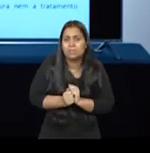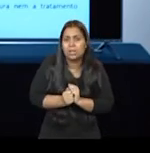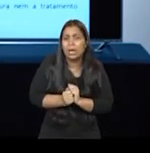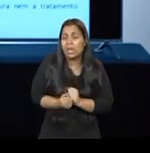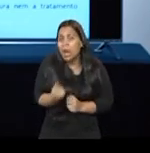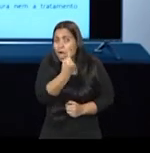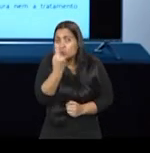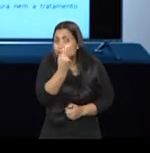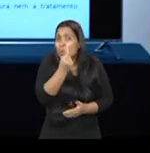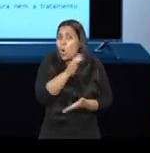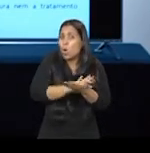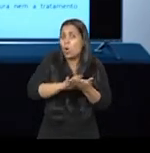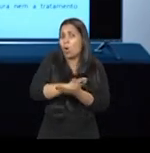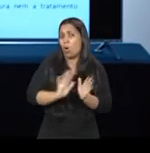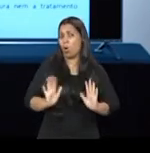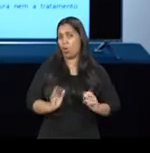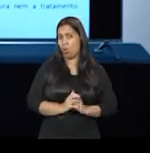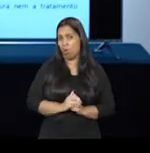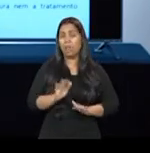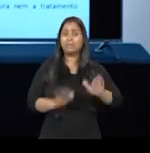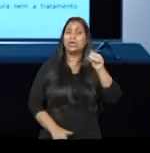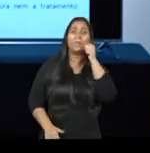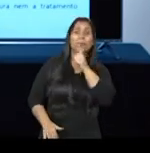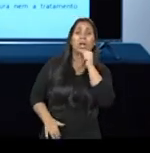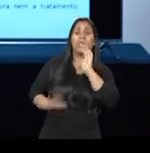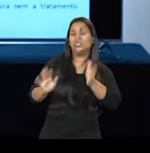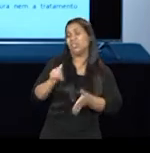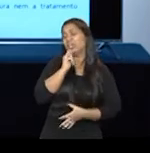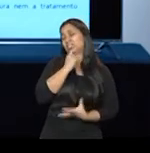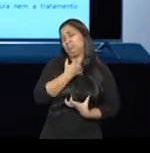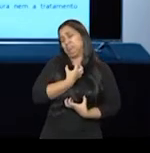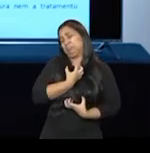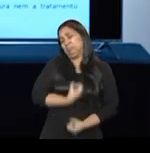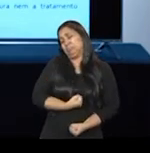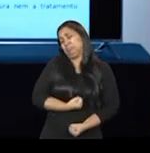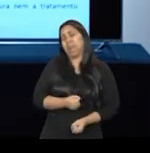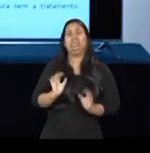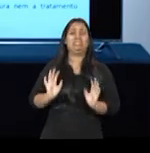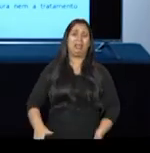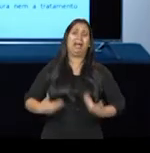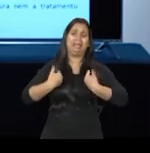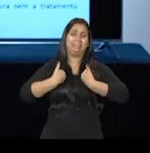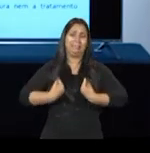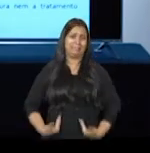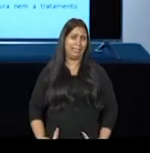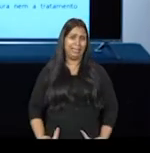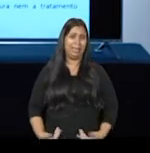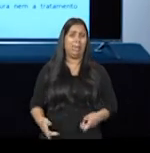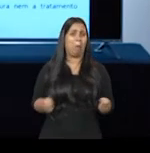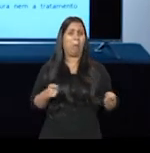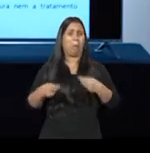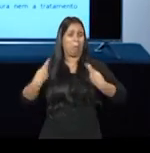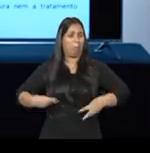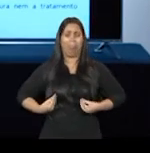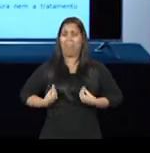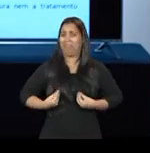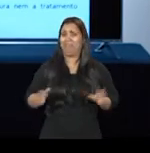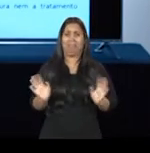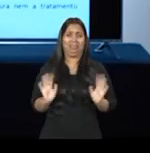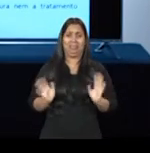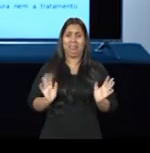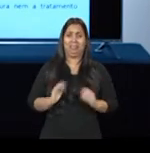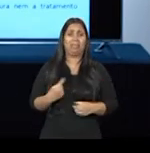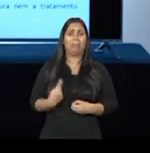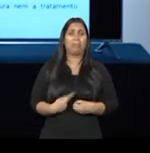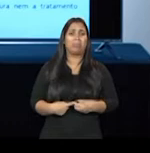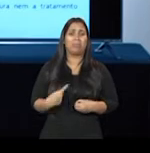pessoa que ela não está sozinha, pessoal. Muitas vezes essa mulher já está desgastada nessa situação, ela não tem controle sobre a própria vida, muitas vezes